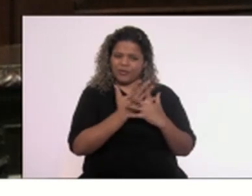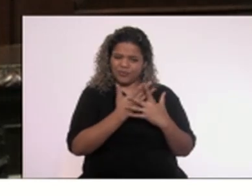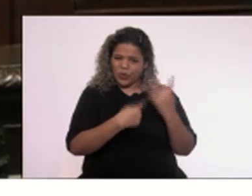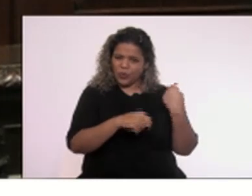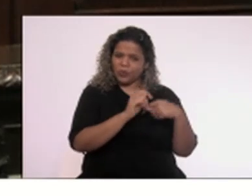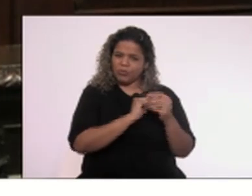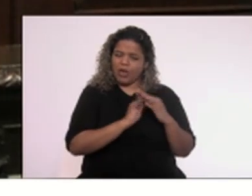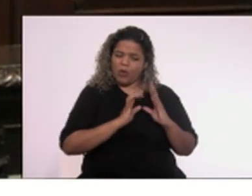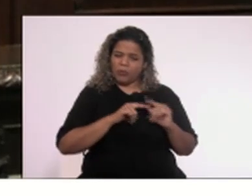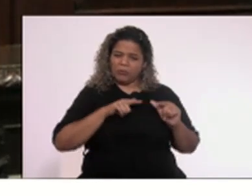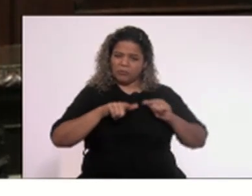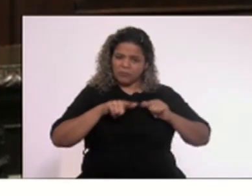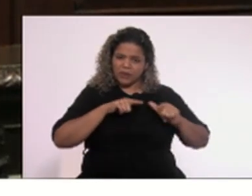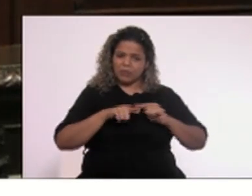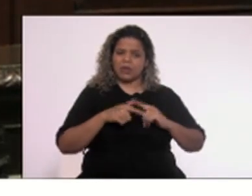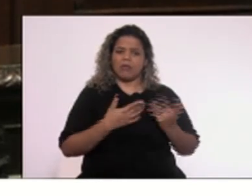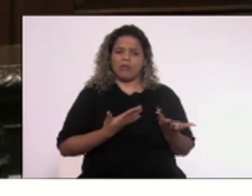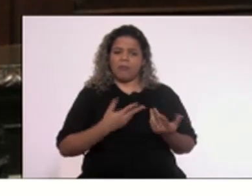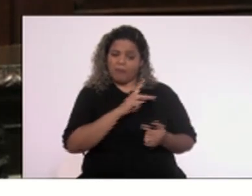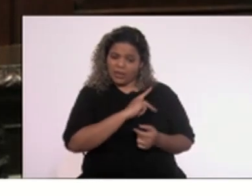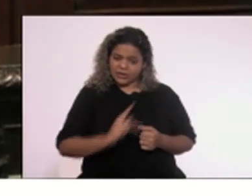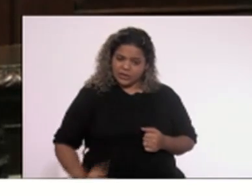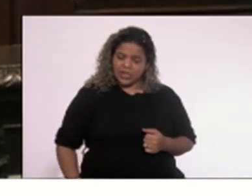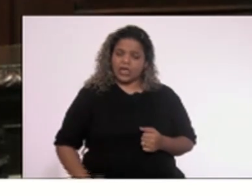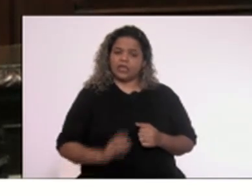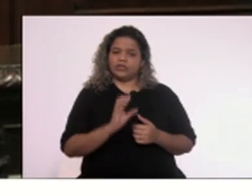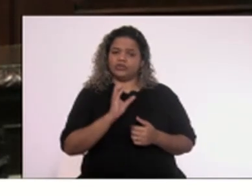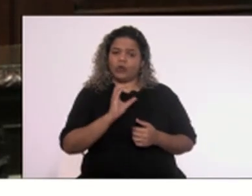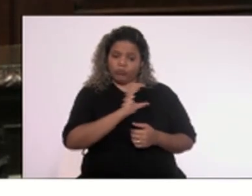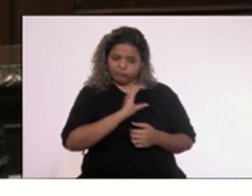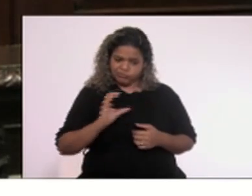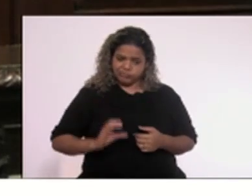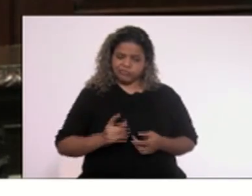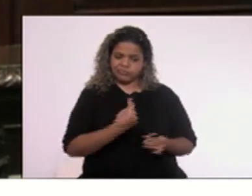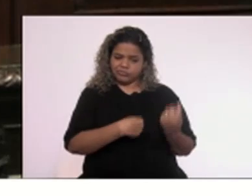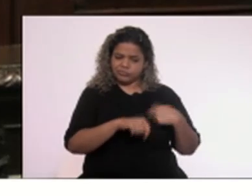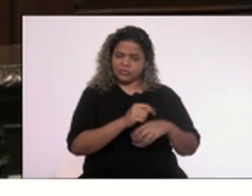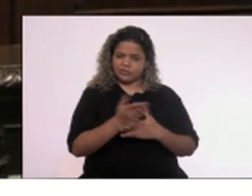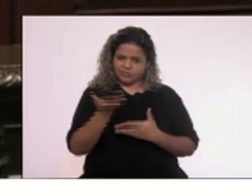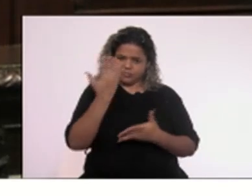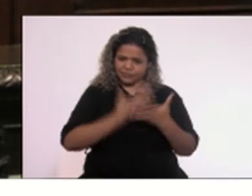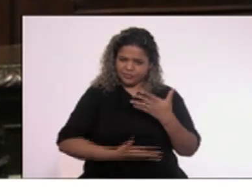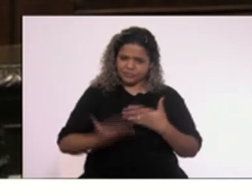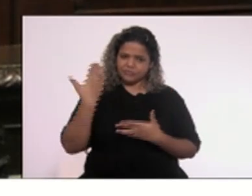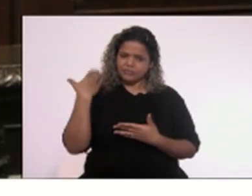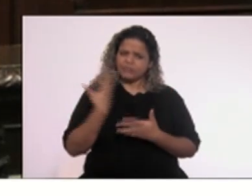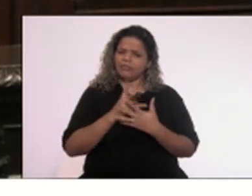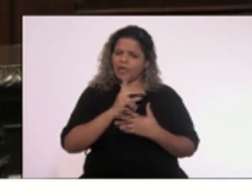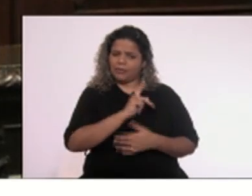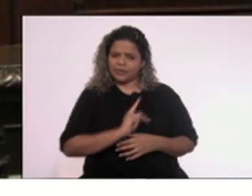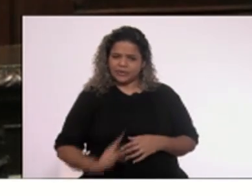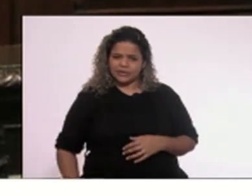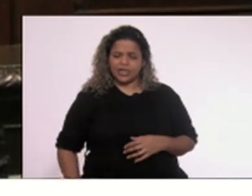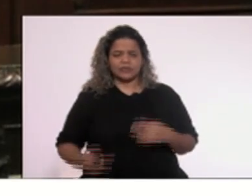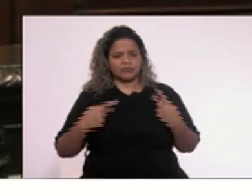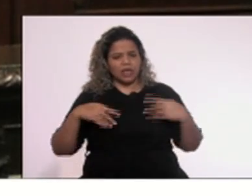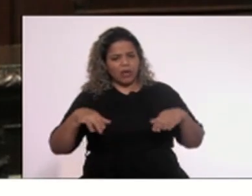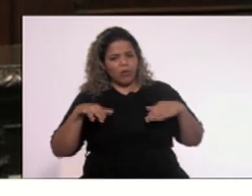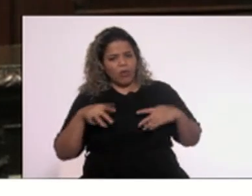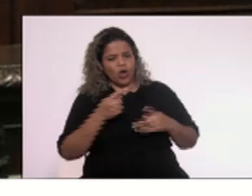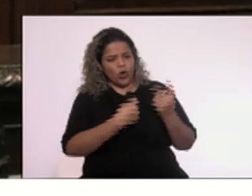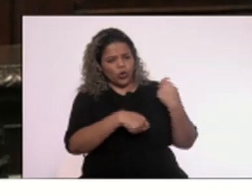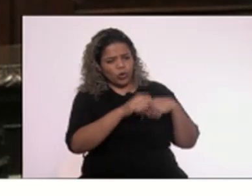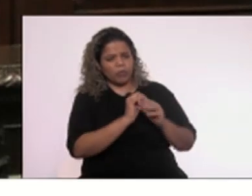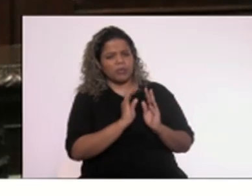Eu, tendo presidido a Comissão de Economia desta Casa na legislatura passada, sendo presidente da Frente Parlamentar de Economia